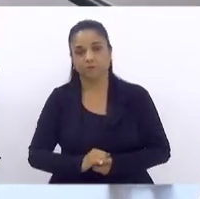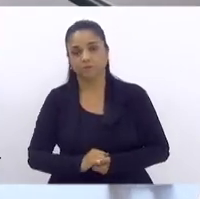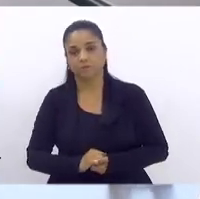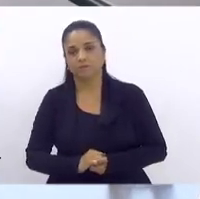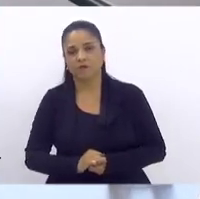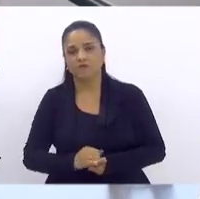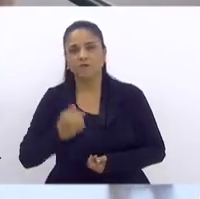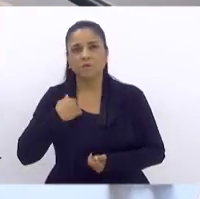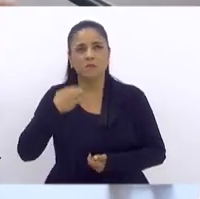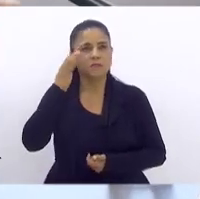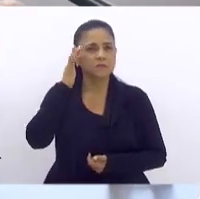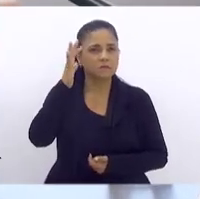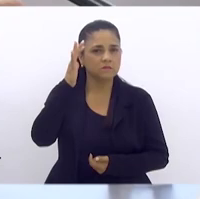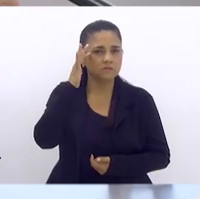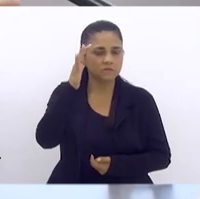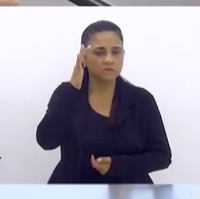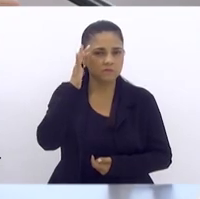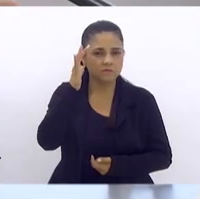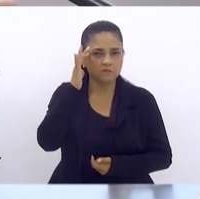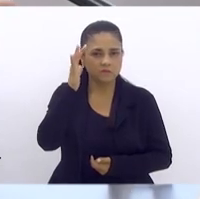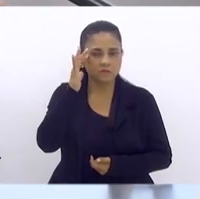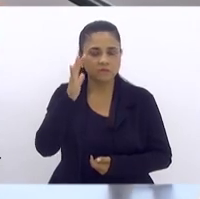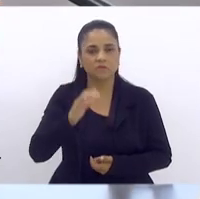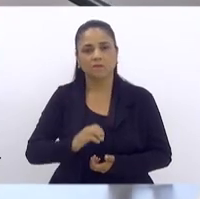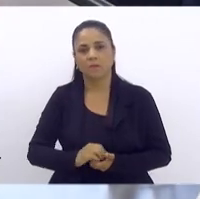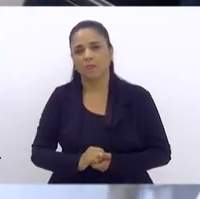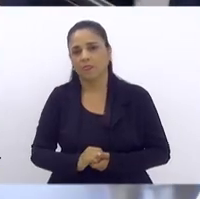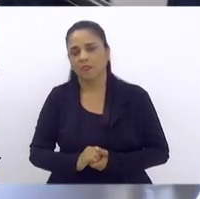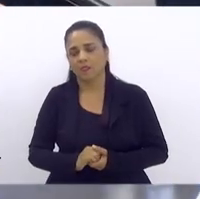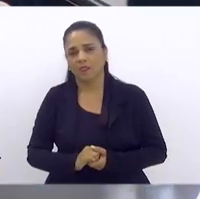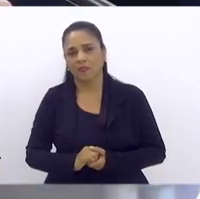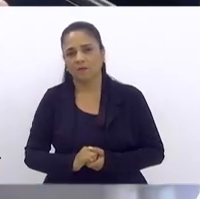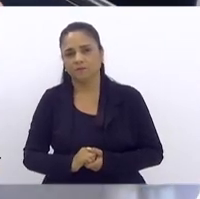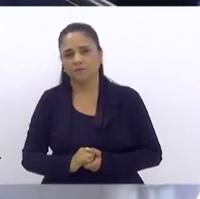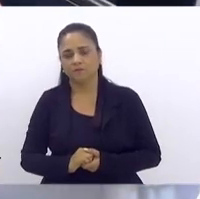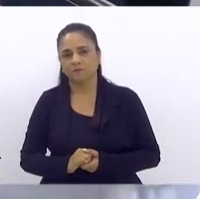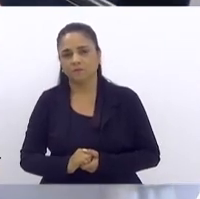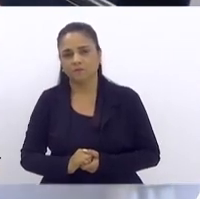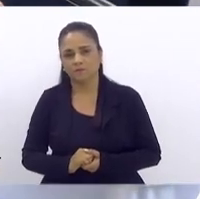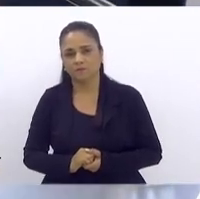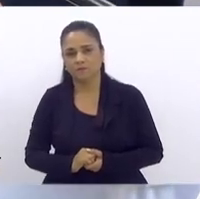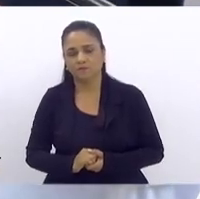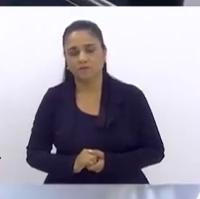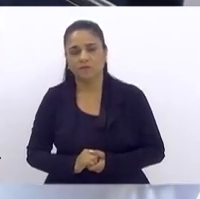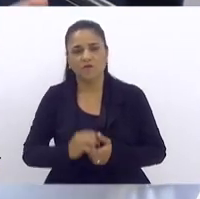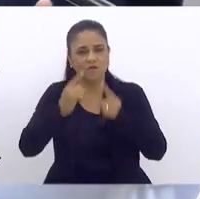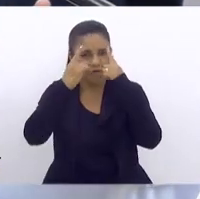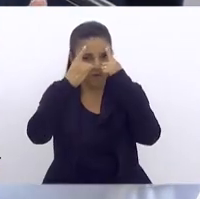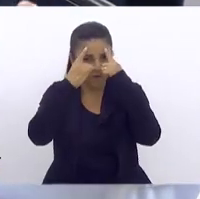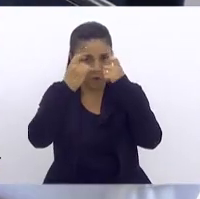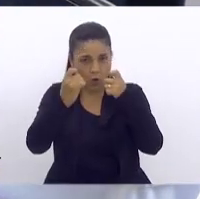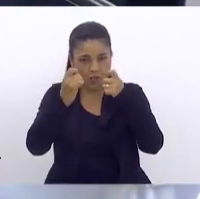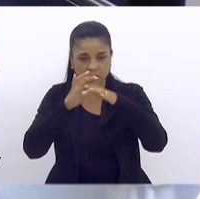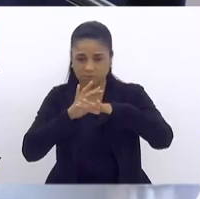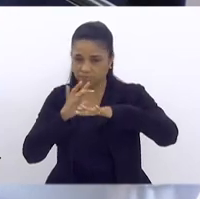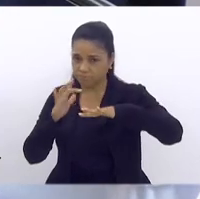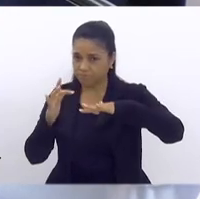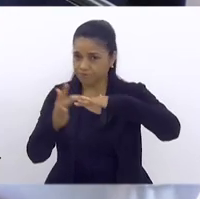tentei ficar imaginando por que a violência na rede,